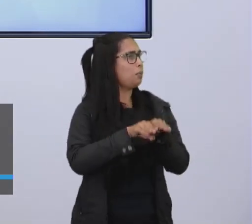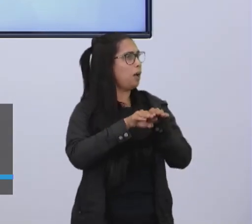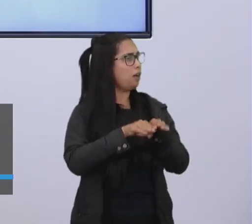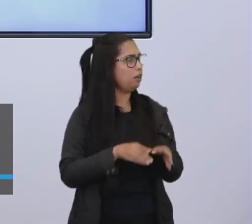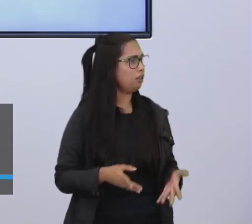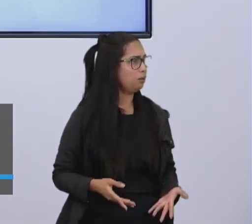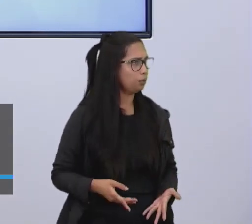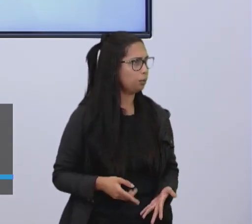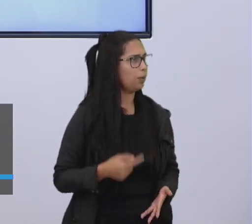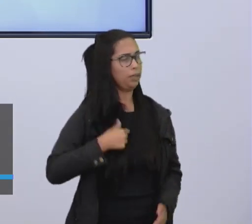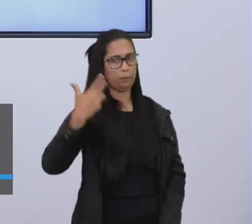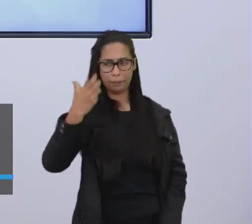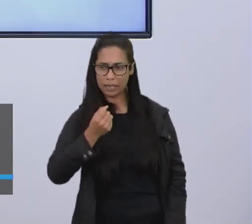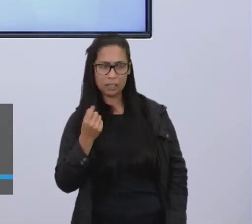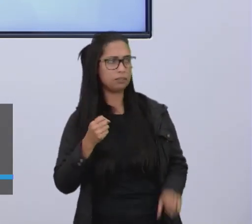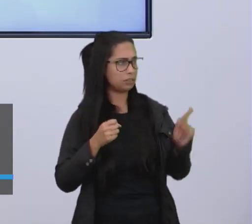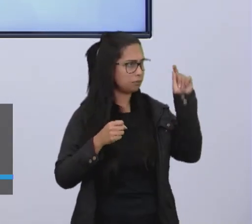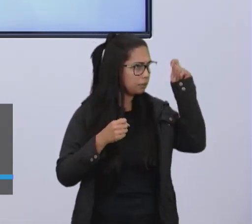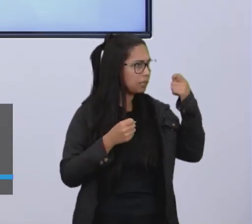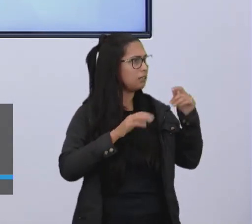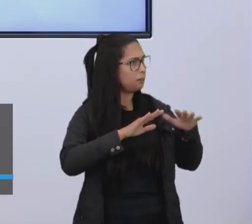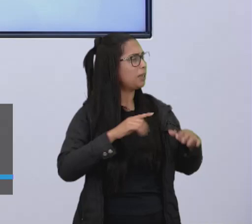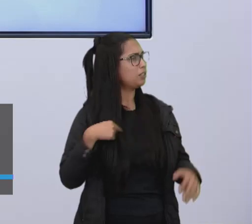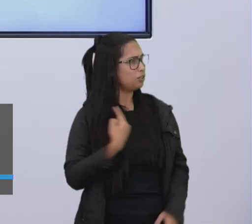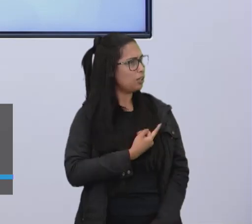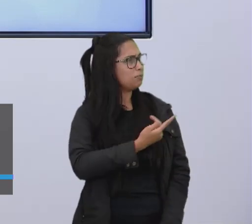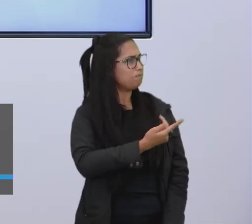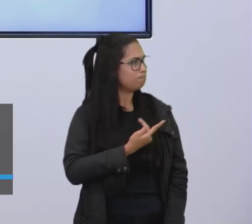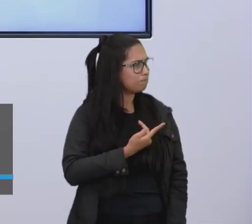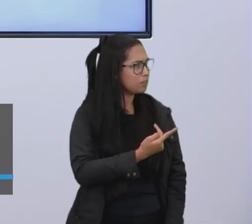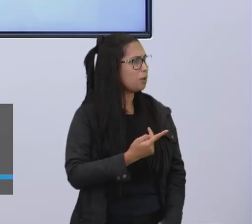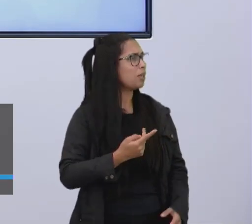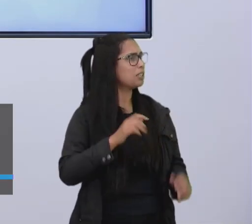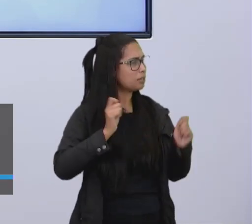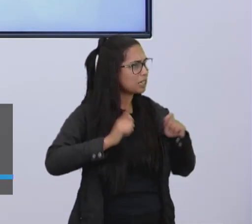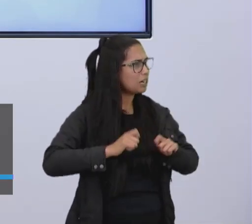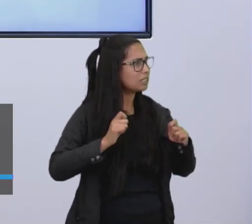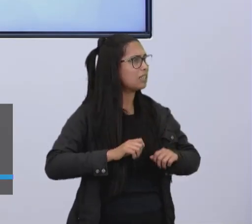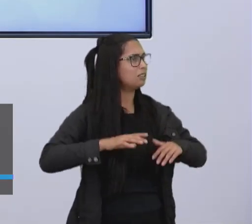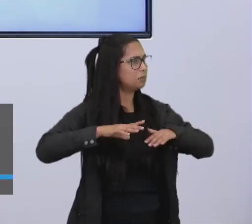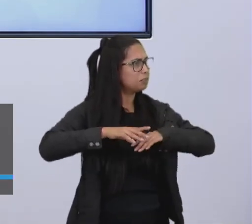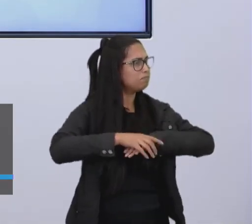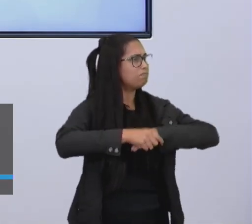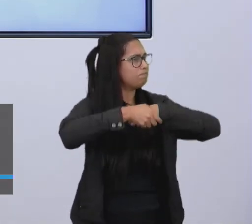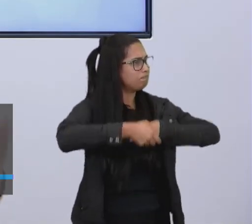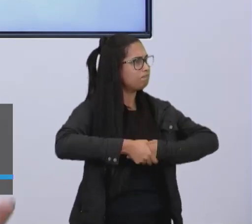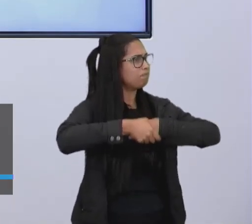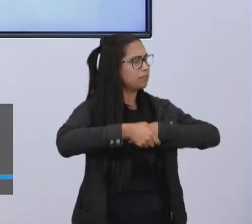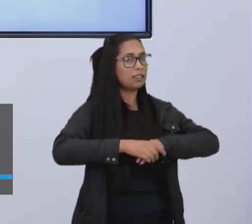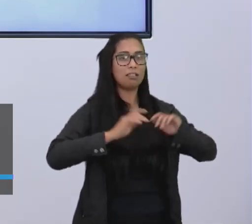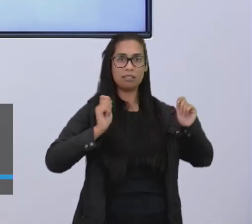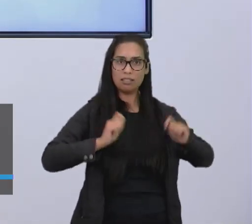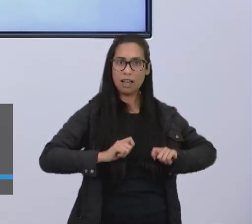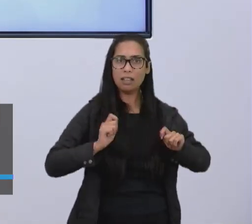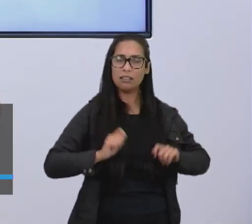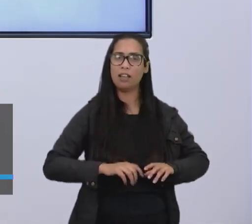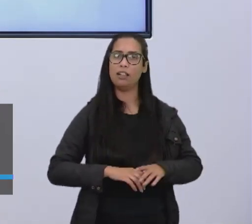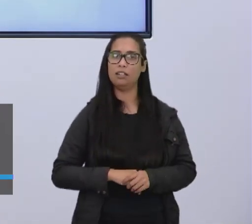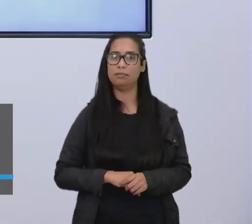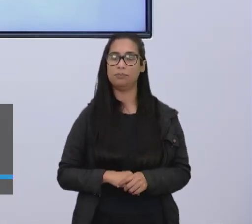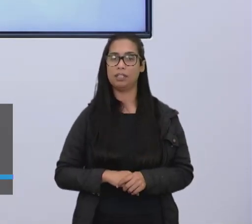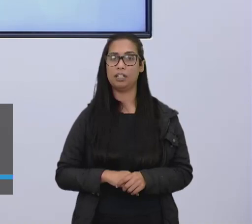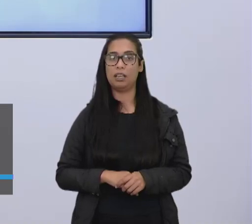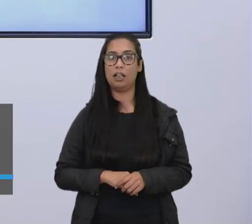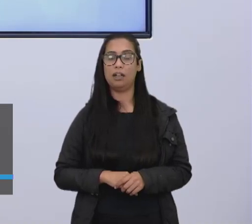não precisa encostar em mim, sabe? Tipo, sabe? Colocando esse afastamento. Isso é um exemplo de retraimento. A pessoa